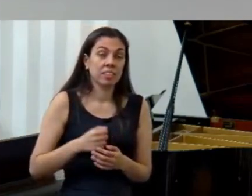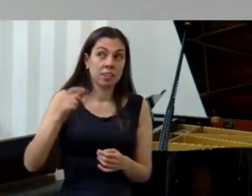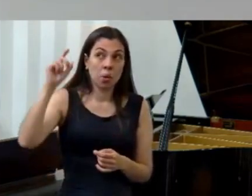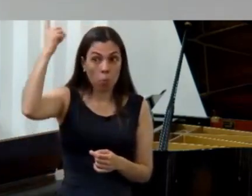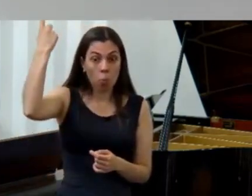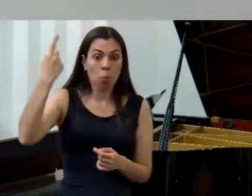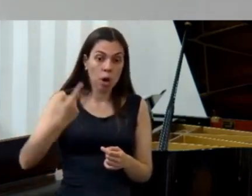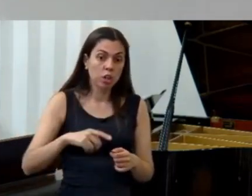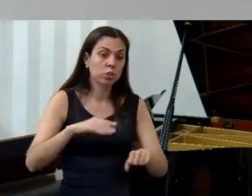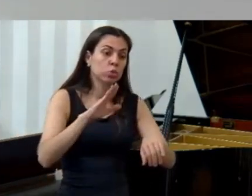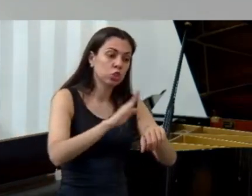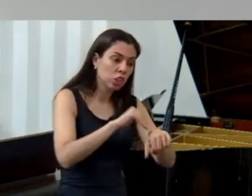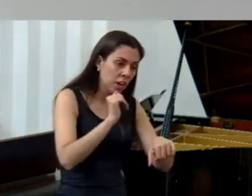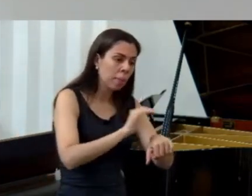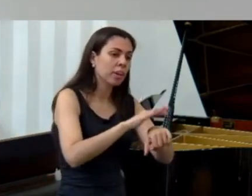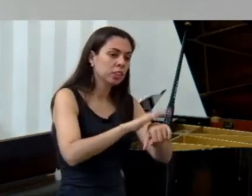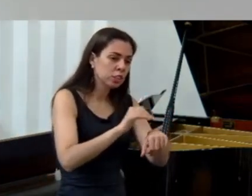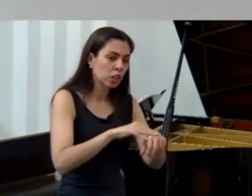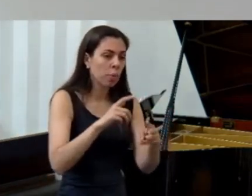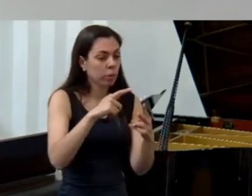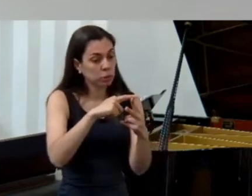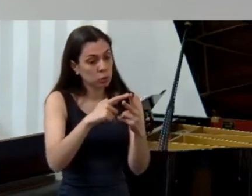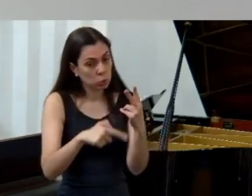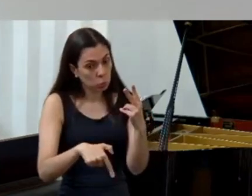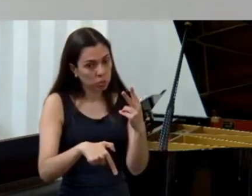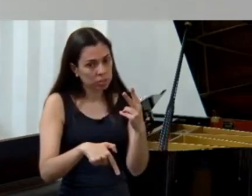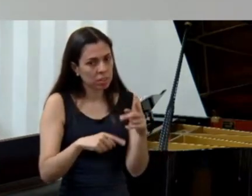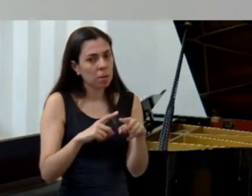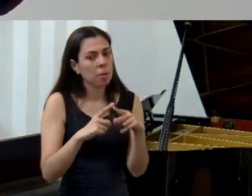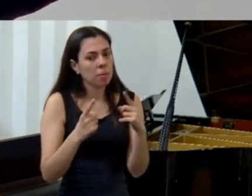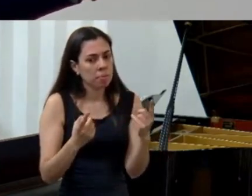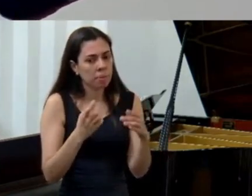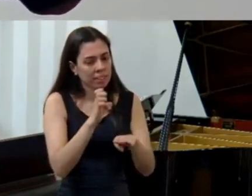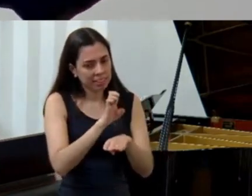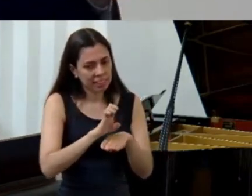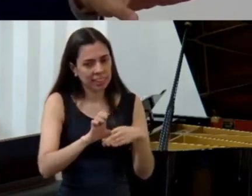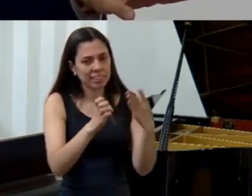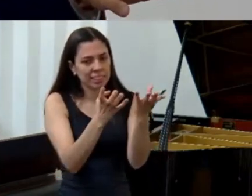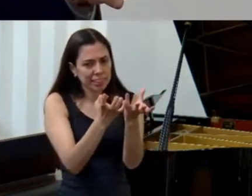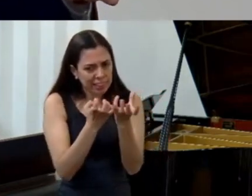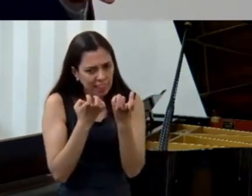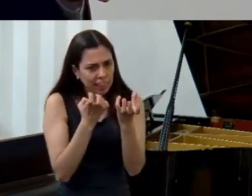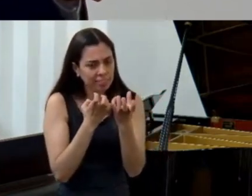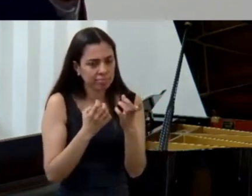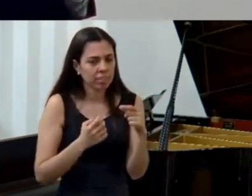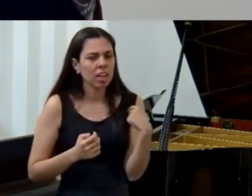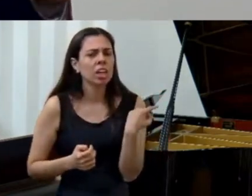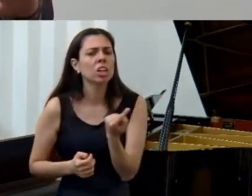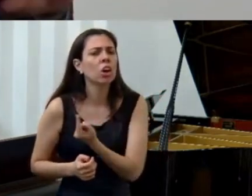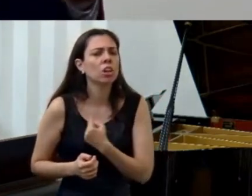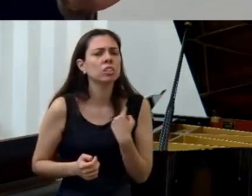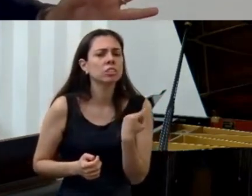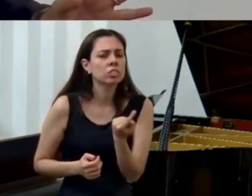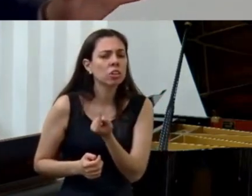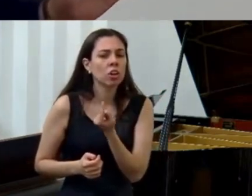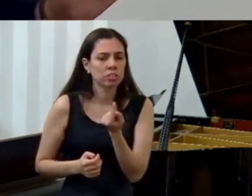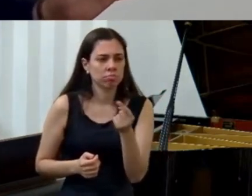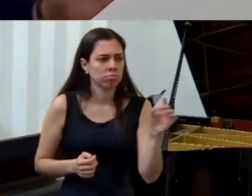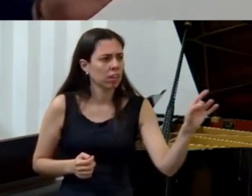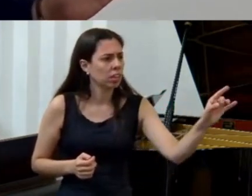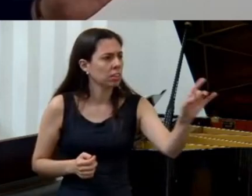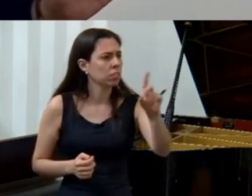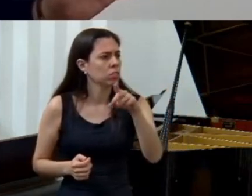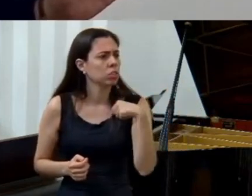para dizer para ele, levanta, vai. Quantas e quantas vezes nós procuramos covas, cavernas, para fugir, para nos